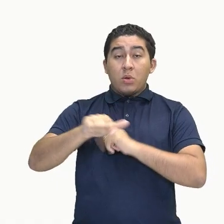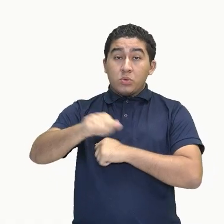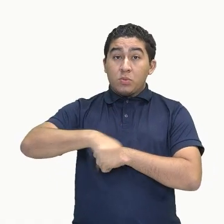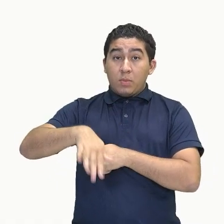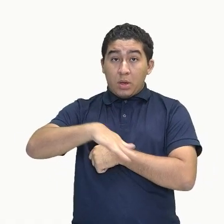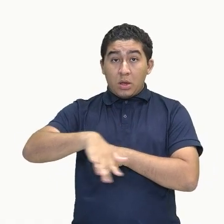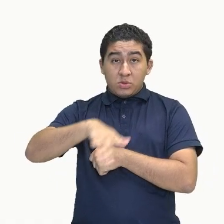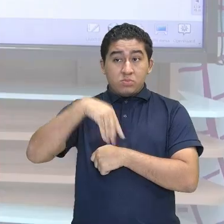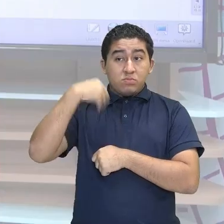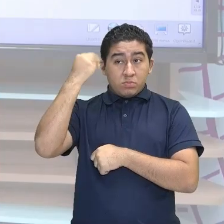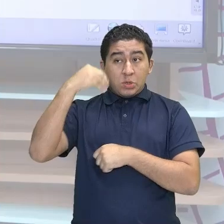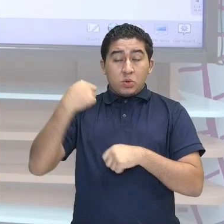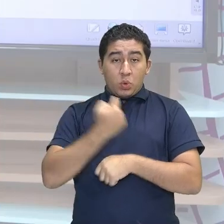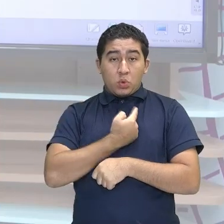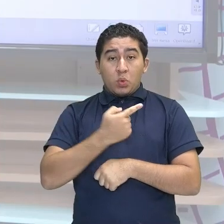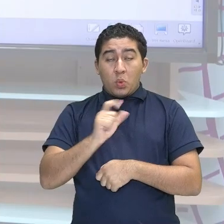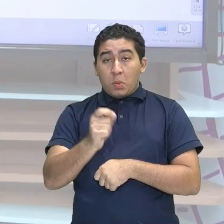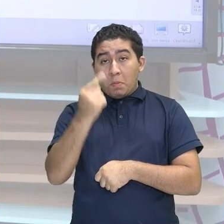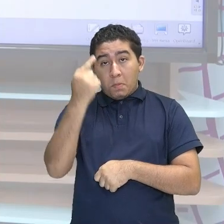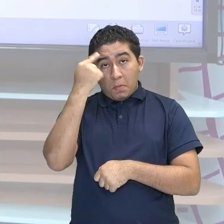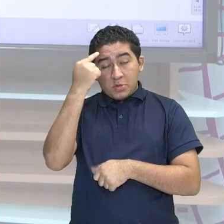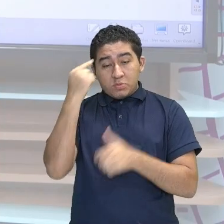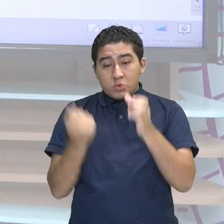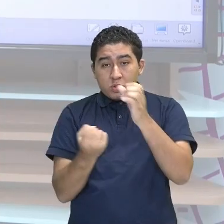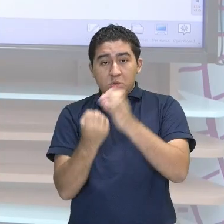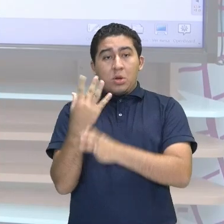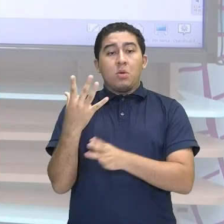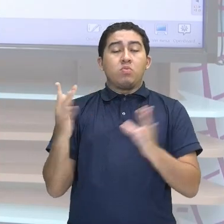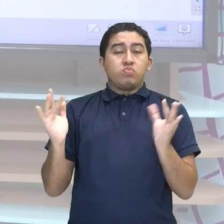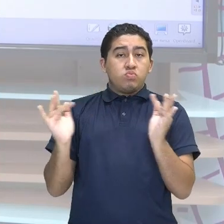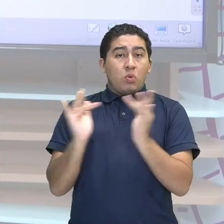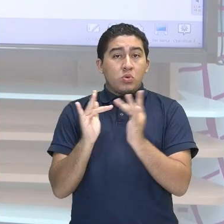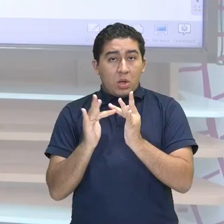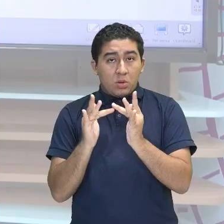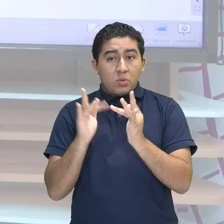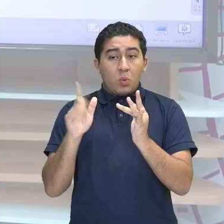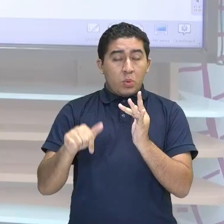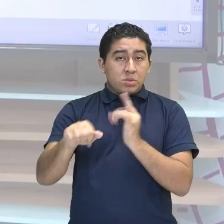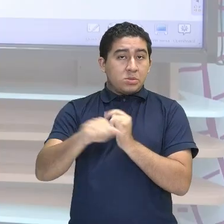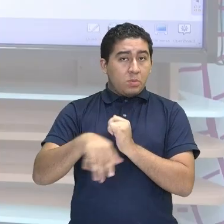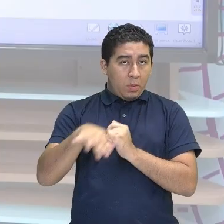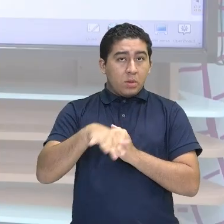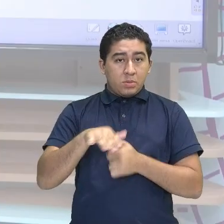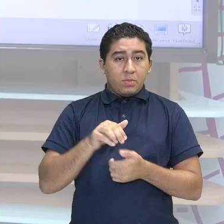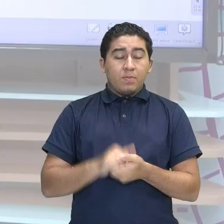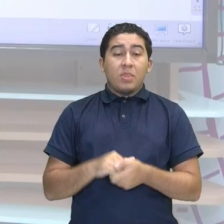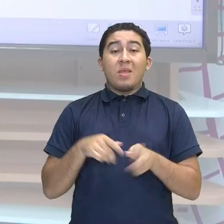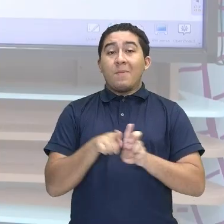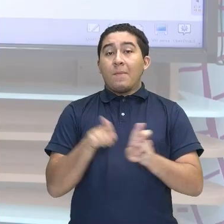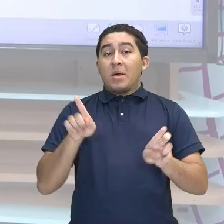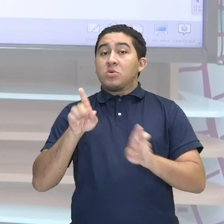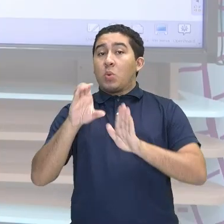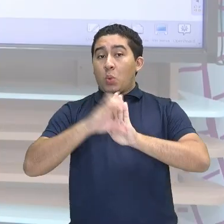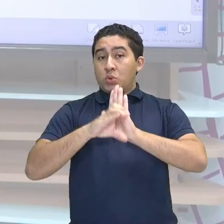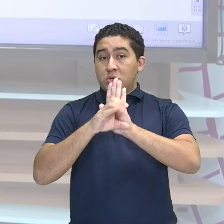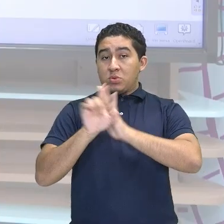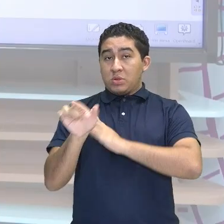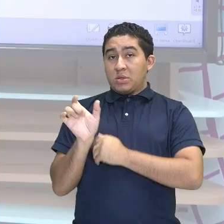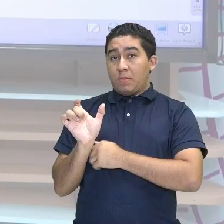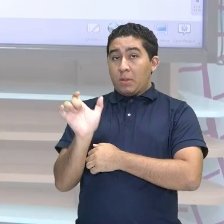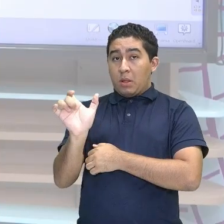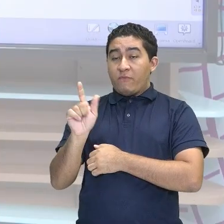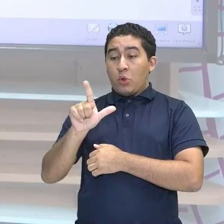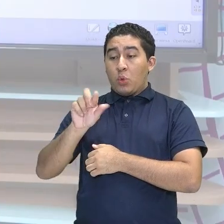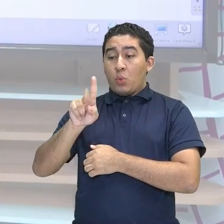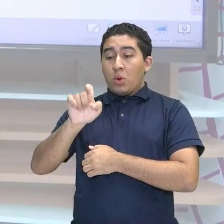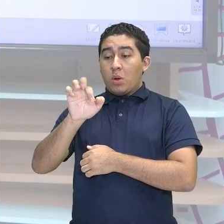vivência onde nós criamos ali laços com essa paisagem. Mas esse conceito, essa